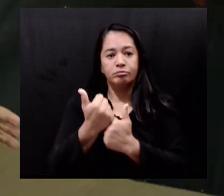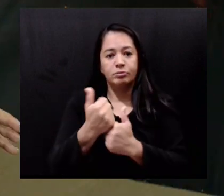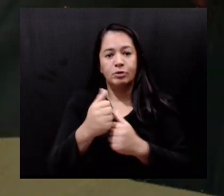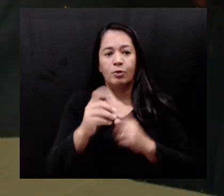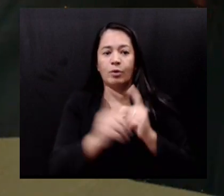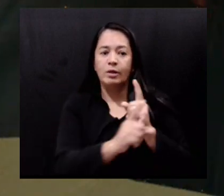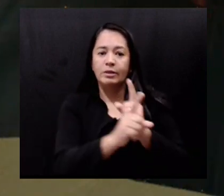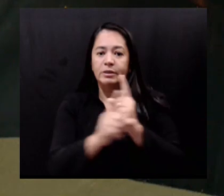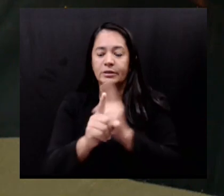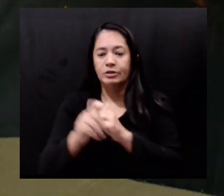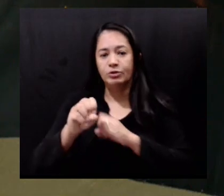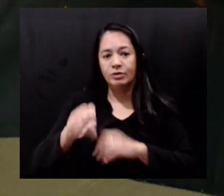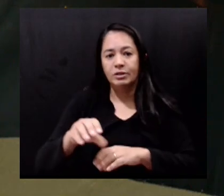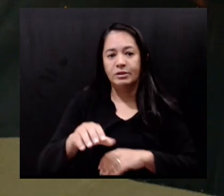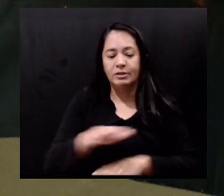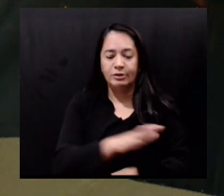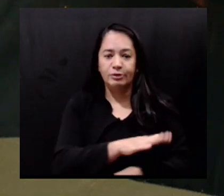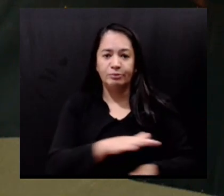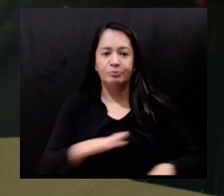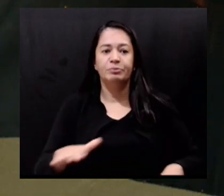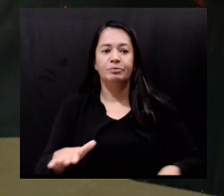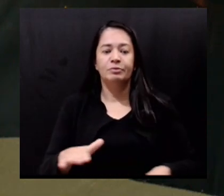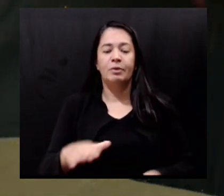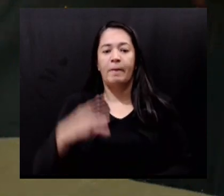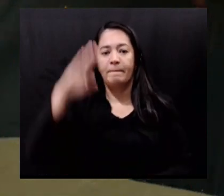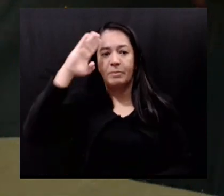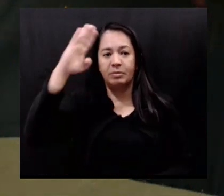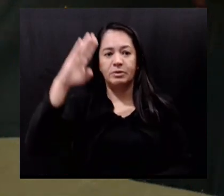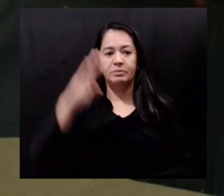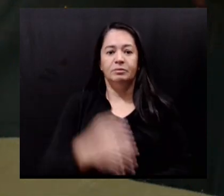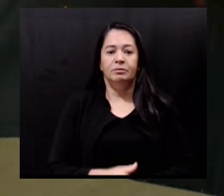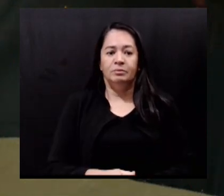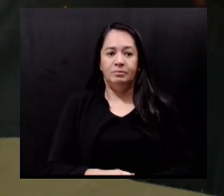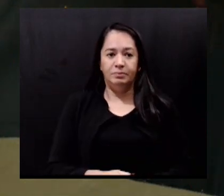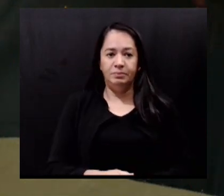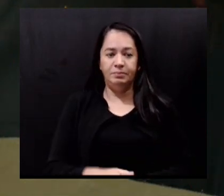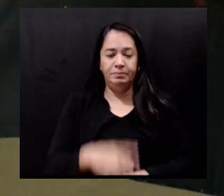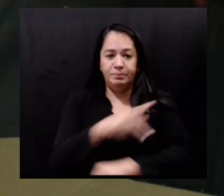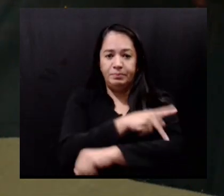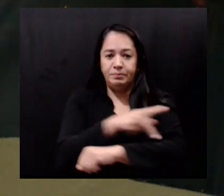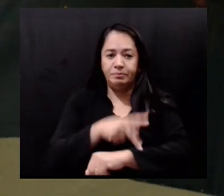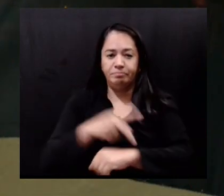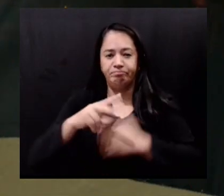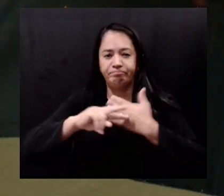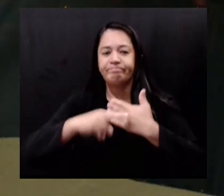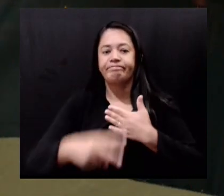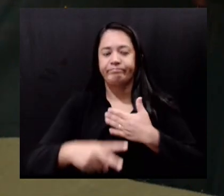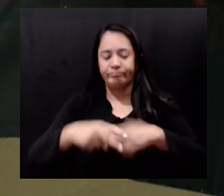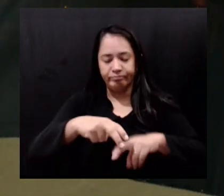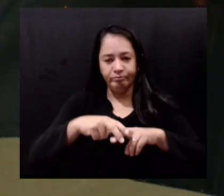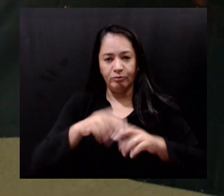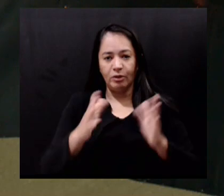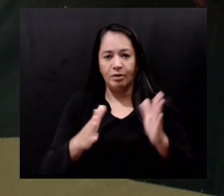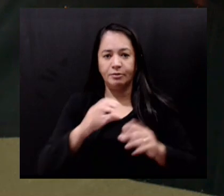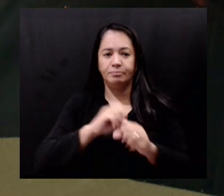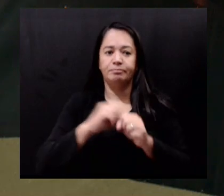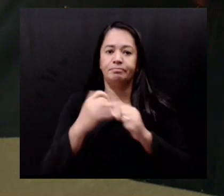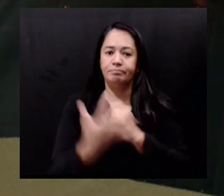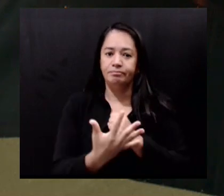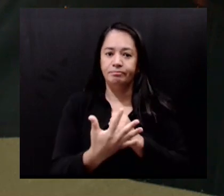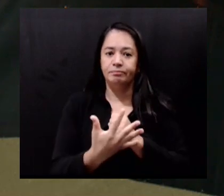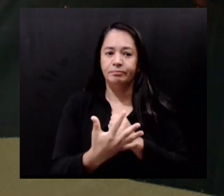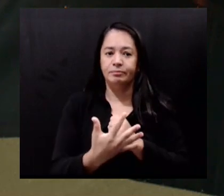fundamental, sobretudo após os impactos pedagógicos aí da pandemia da Covid, né? Segundo a prefeitura, o